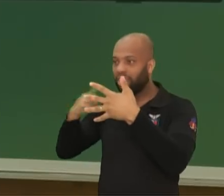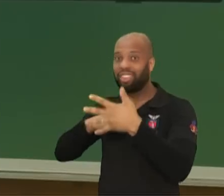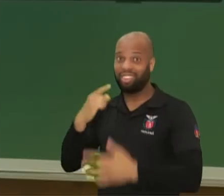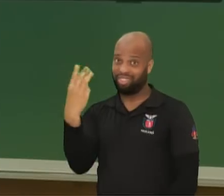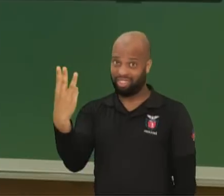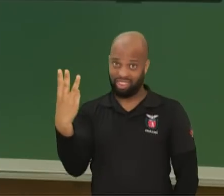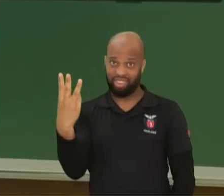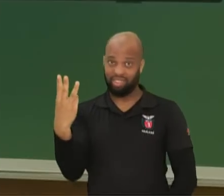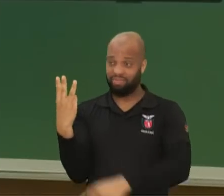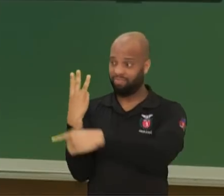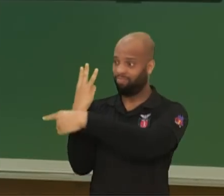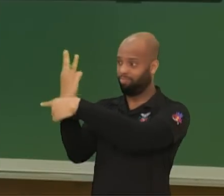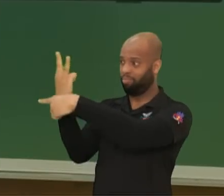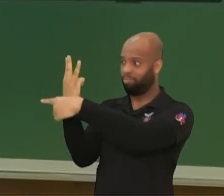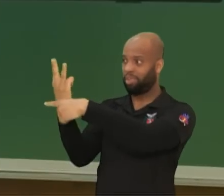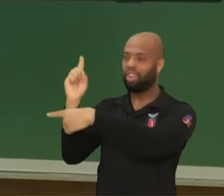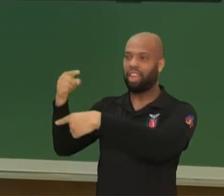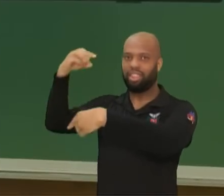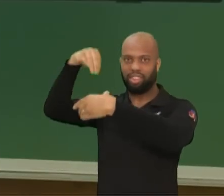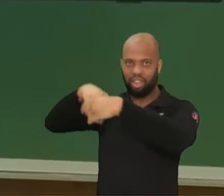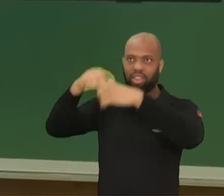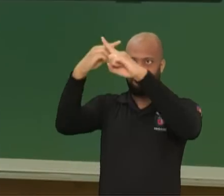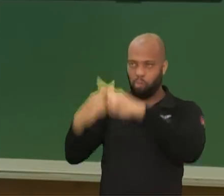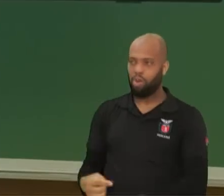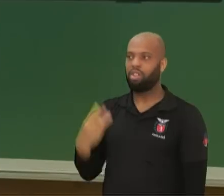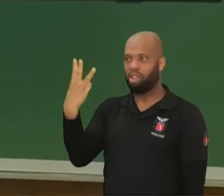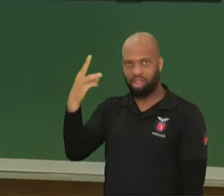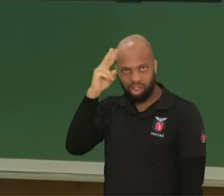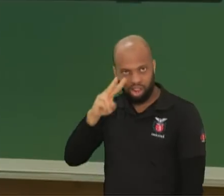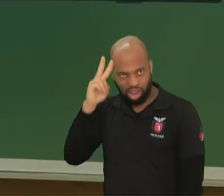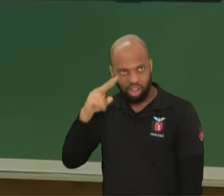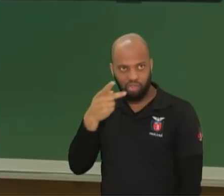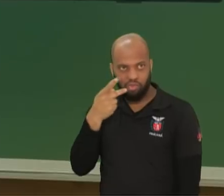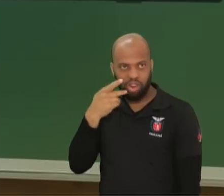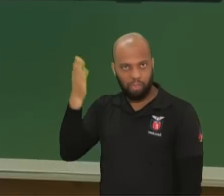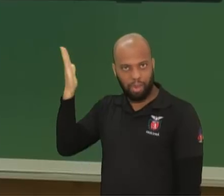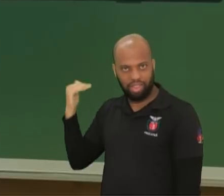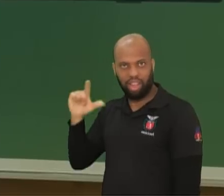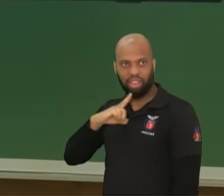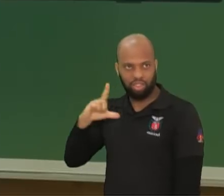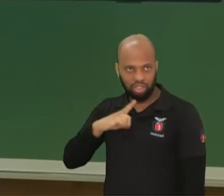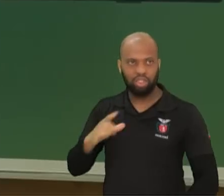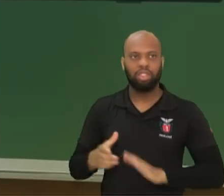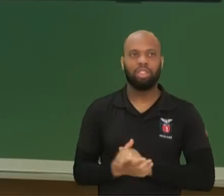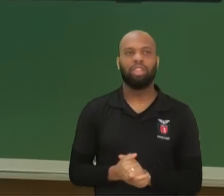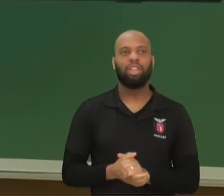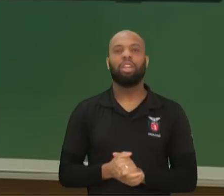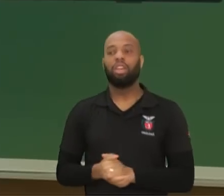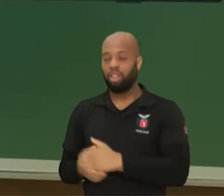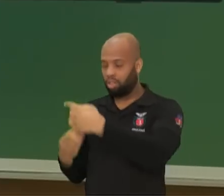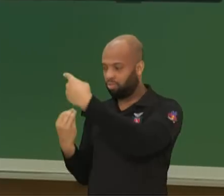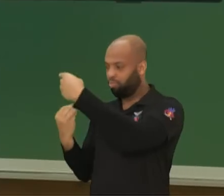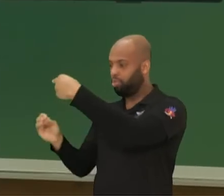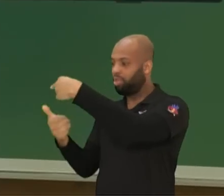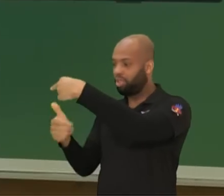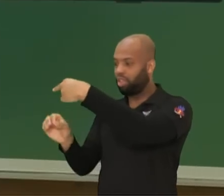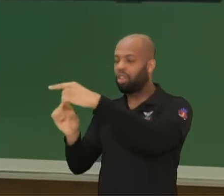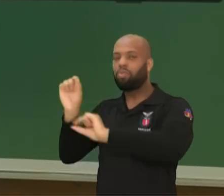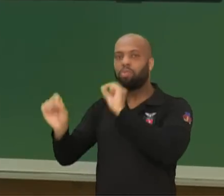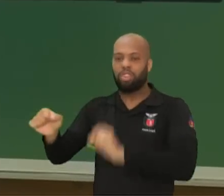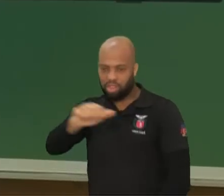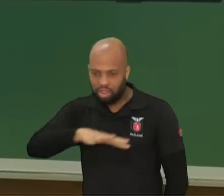são lá os múltiplos de 3, lembra que a professora falou lá no slide anterior? Divididos ali por 10, que